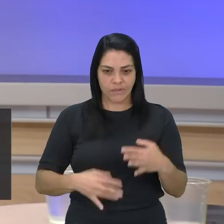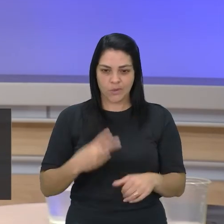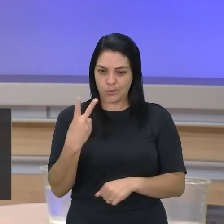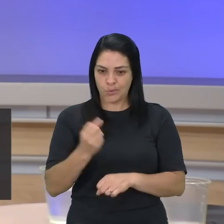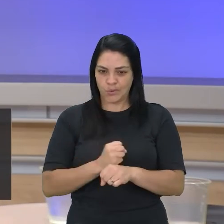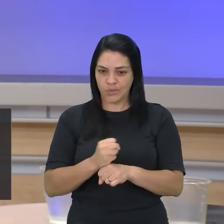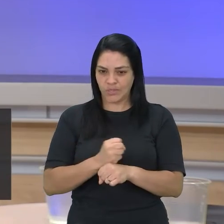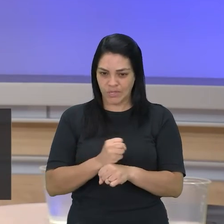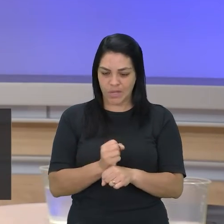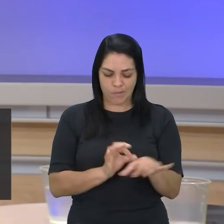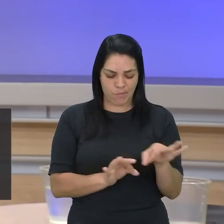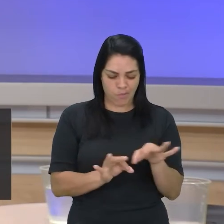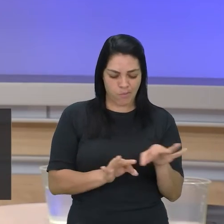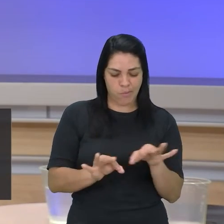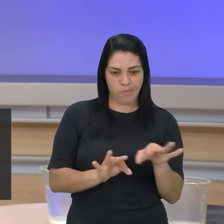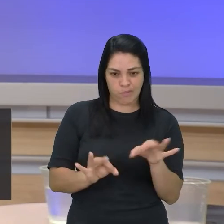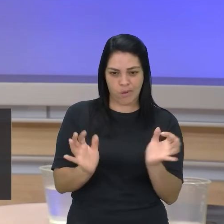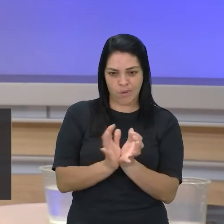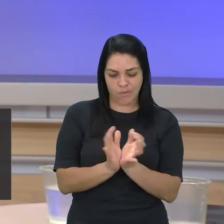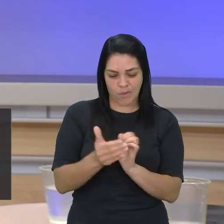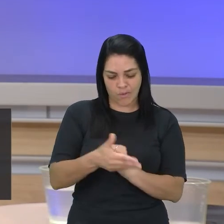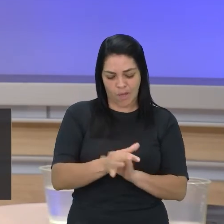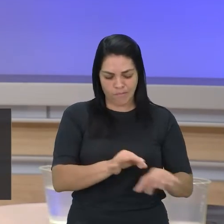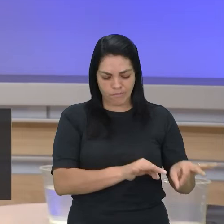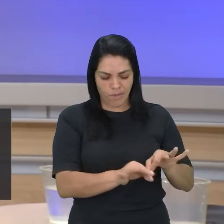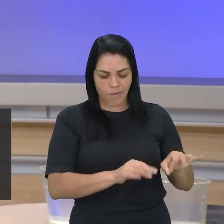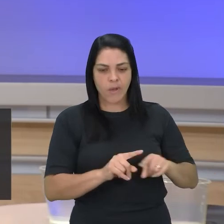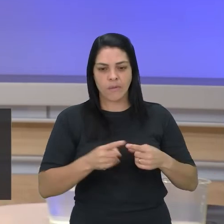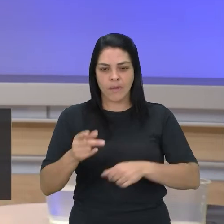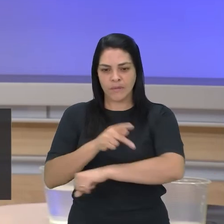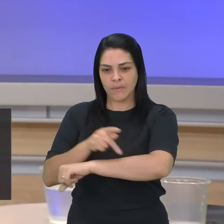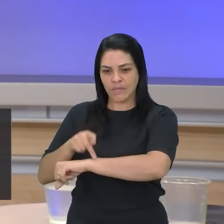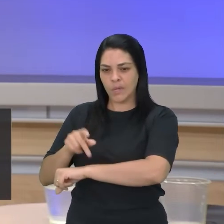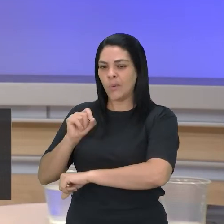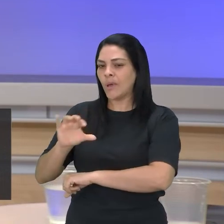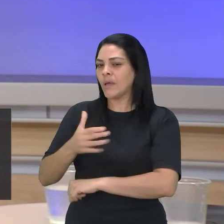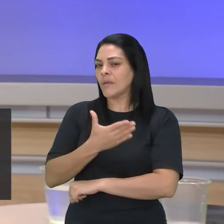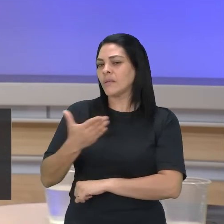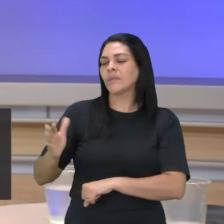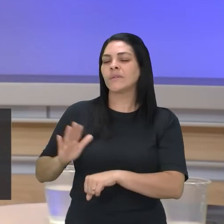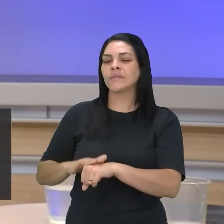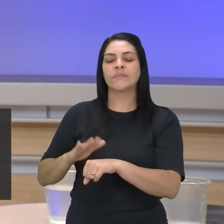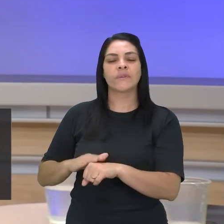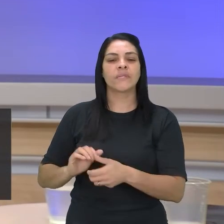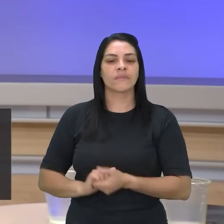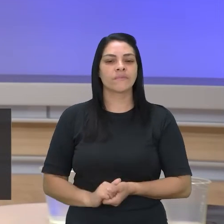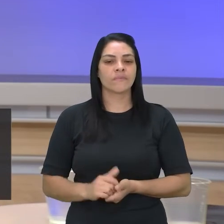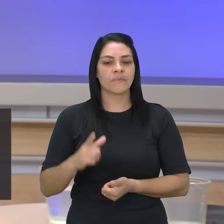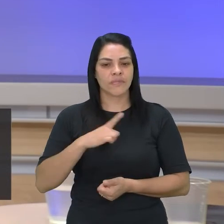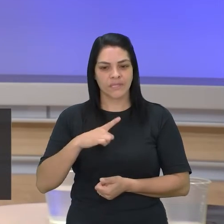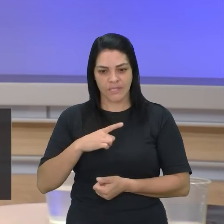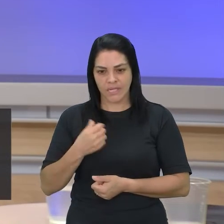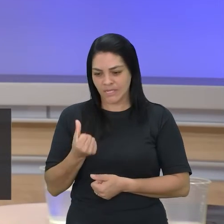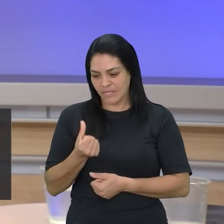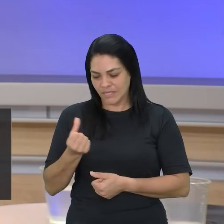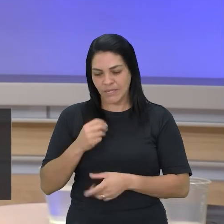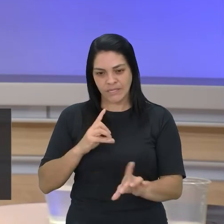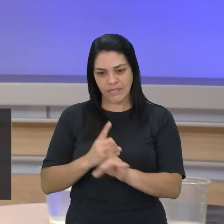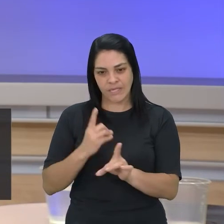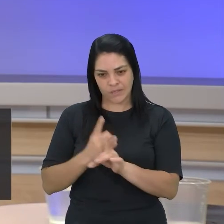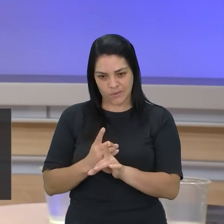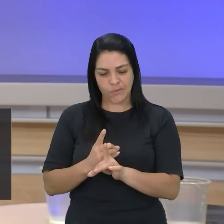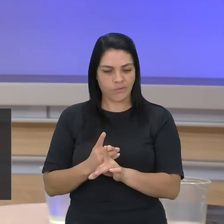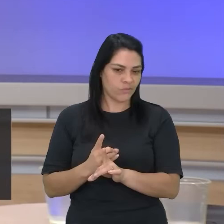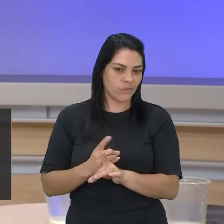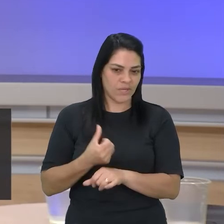anos de manejo que a nossa equipe vai e faz. Da parte pedagógica, o que a gente faz, né? A gente tem esses 6 encontros que acabam virando